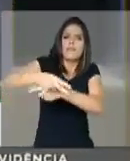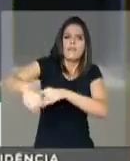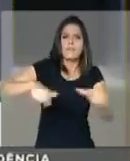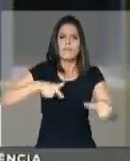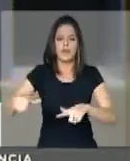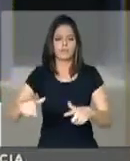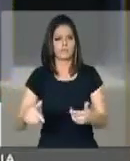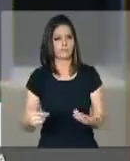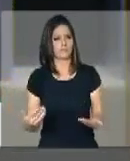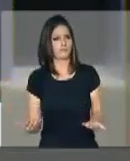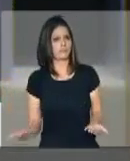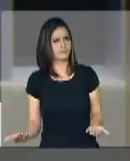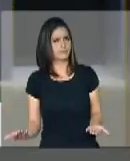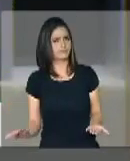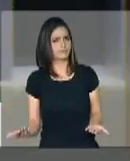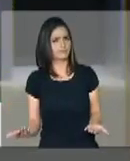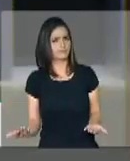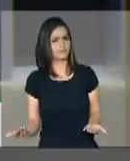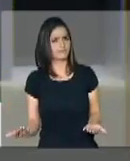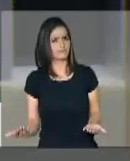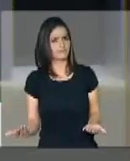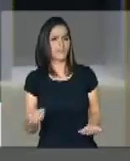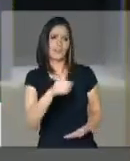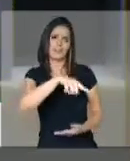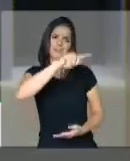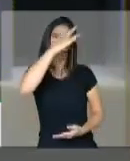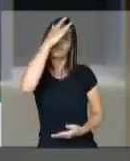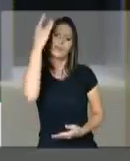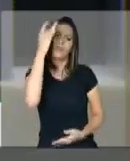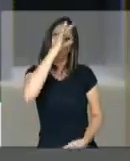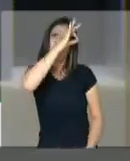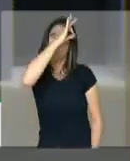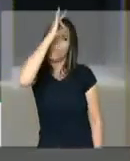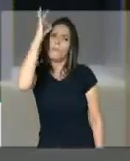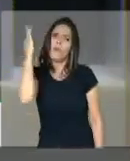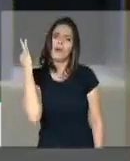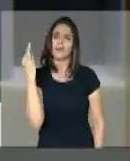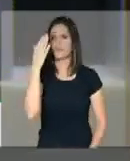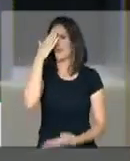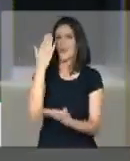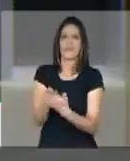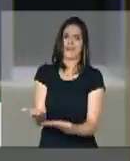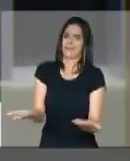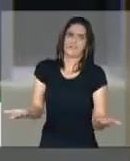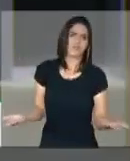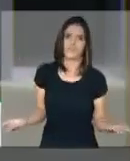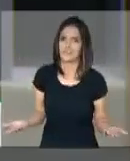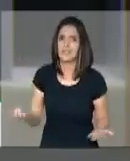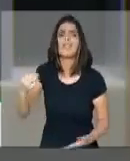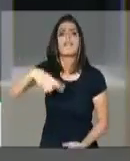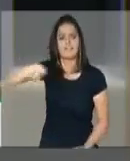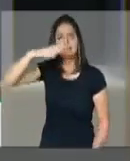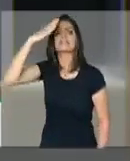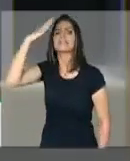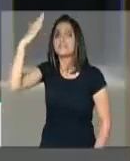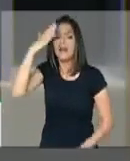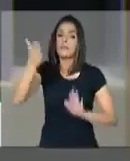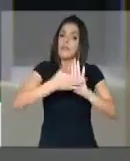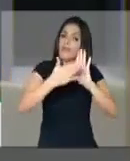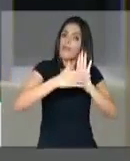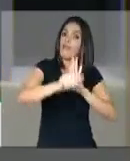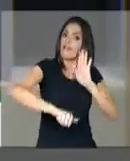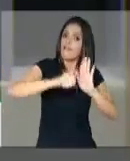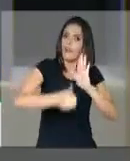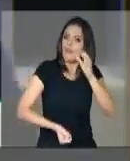emprego. Ora, nem os mais ingênuos deles acreditam nisso. Eles sabem que a reforma